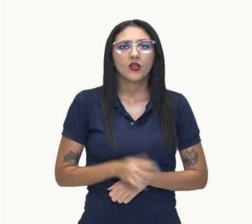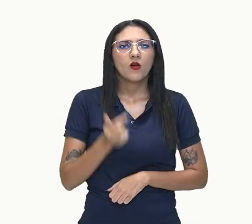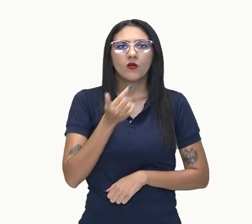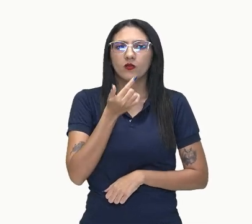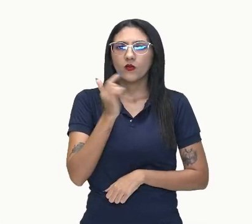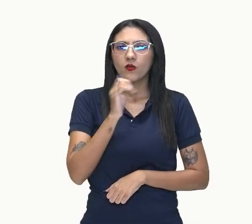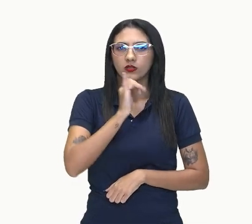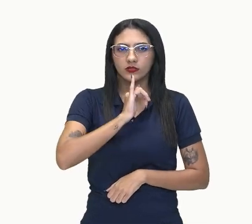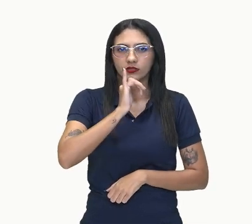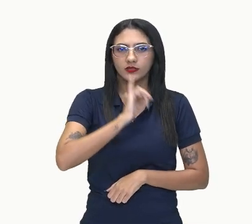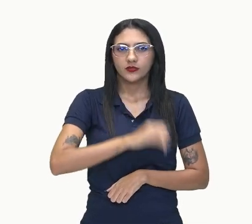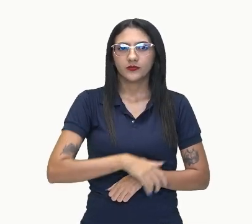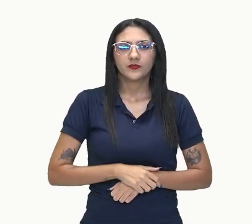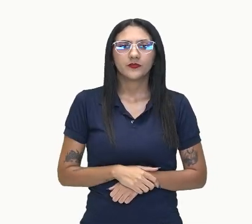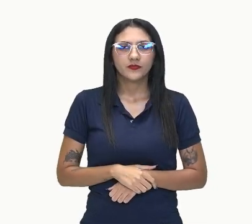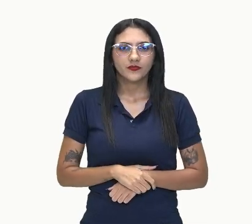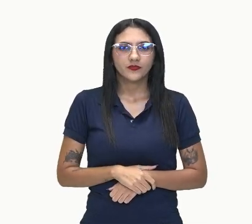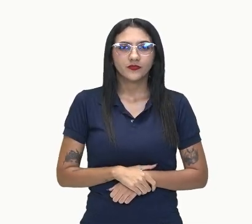exemplo.